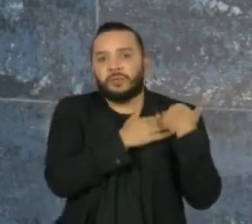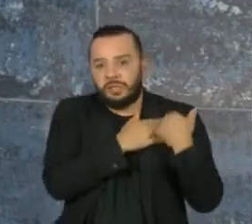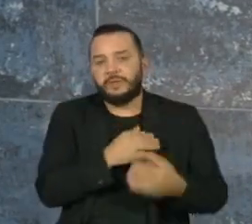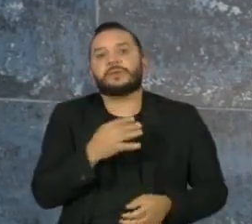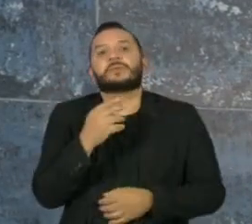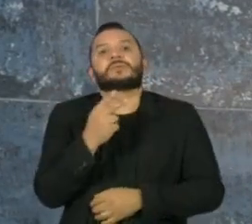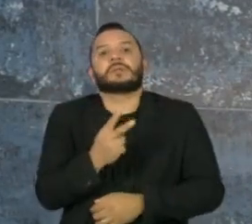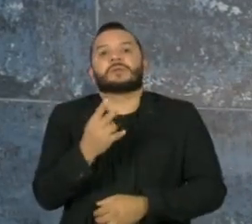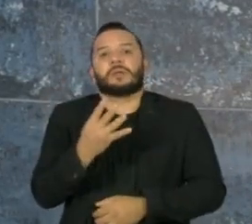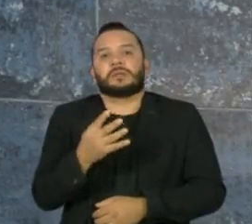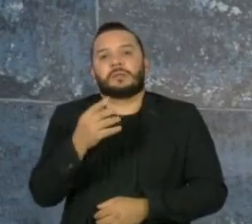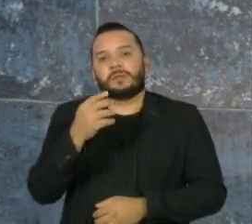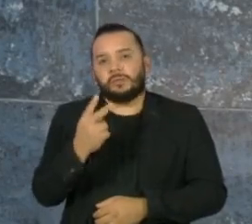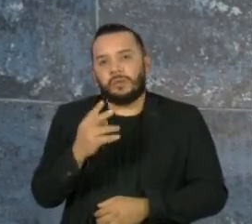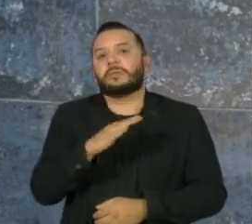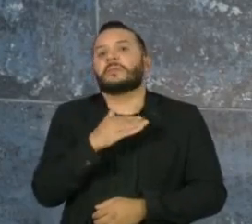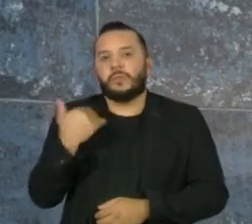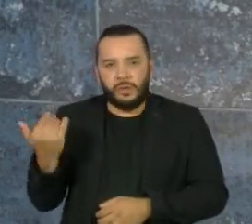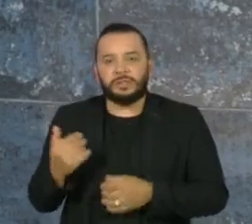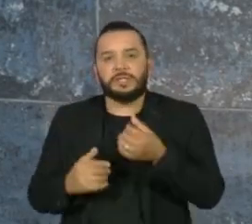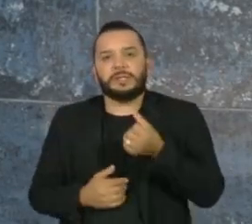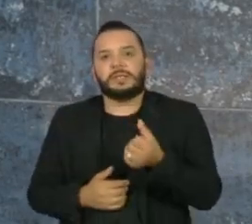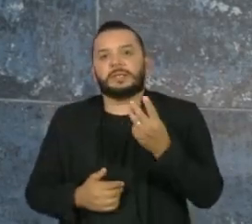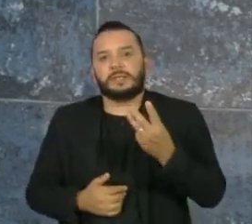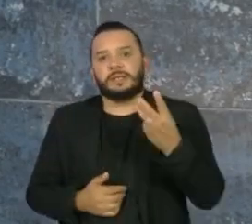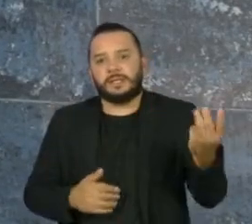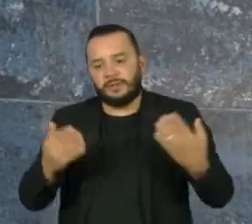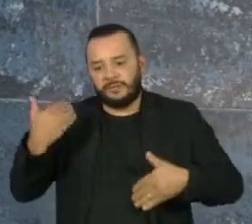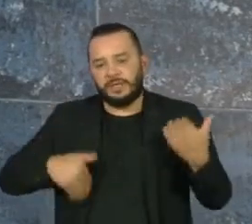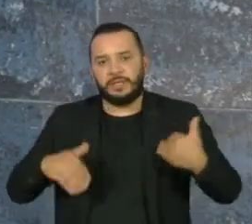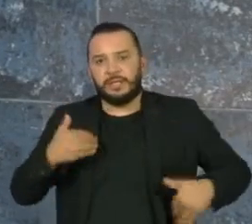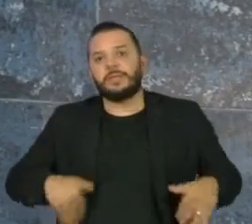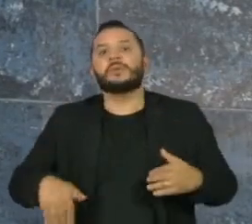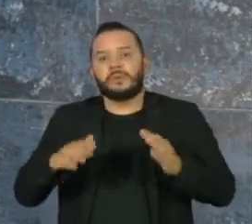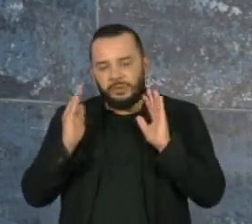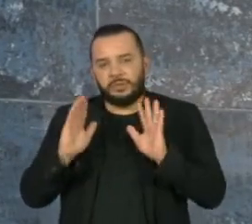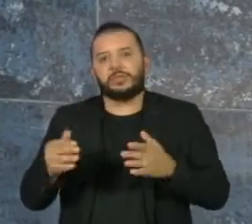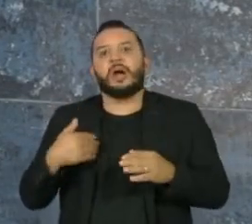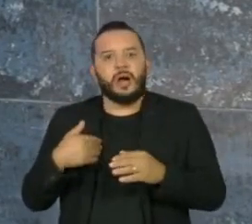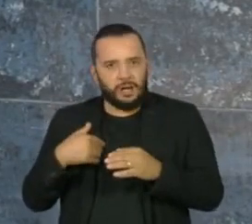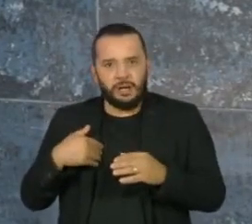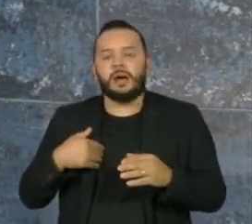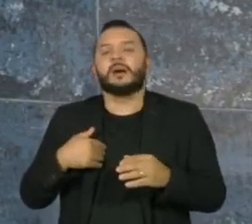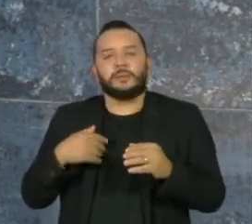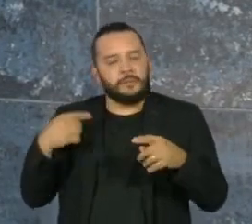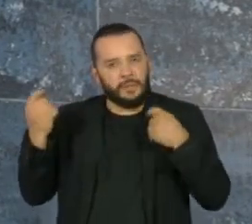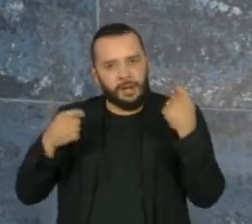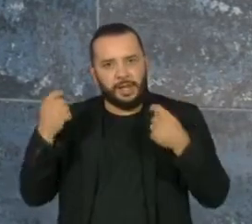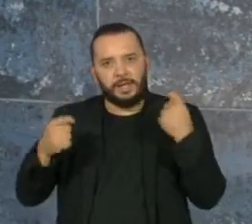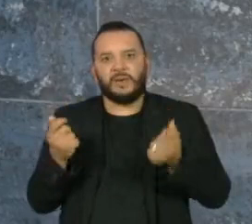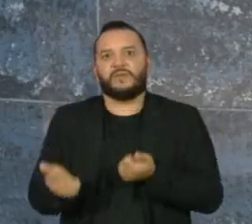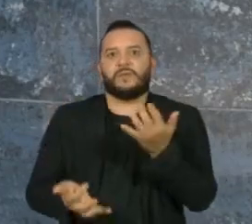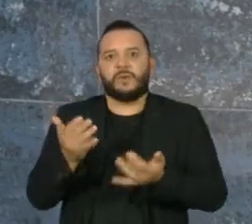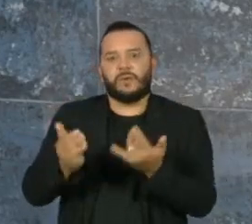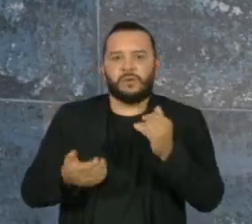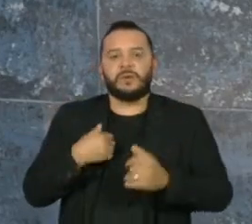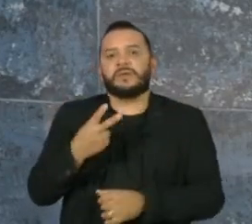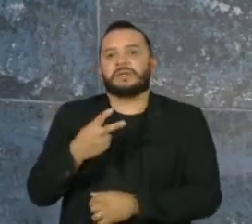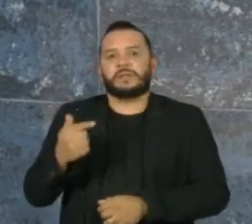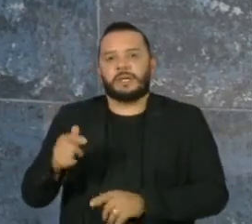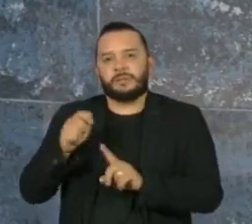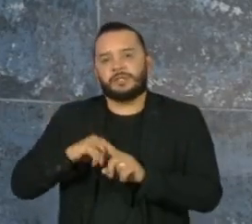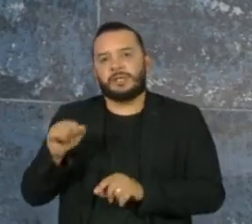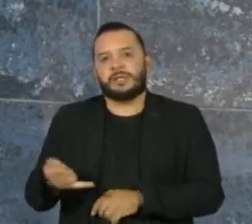mortes e pelos 636 feridos no incêndio da boate na madrugada de 27 de janeiro de 2013 em Santa Maria,